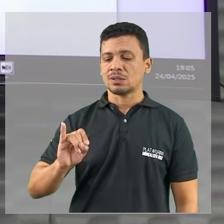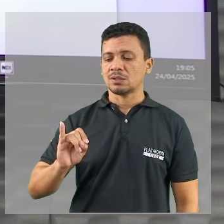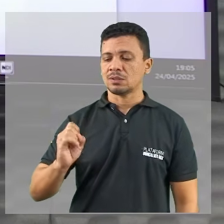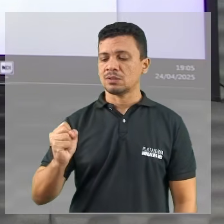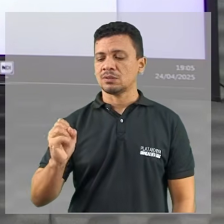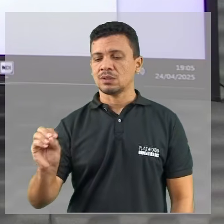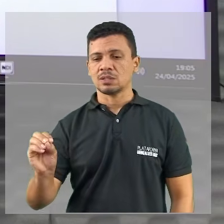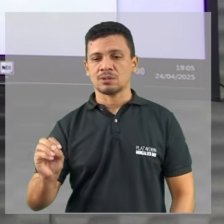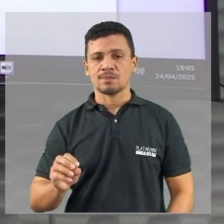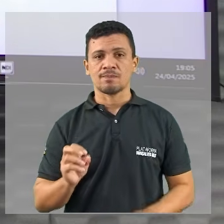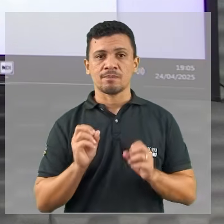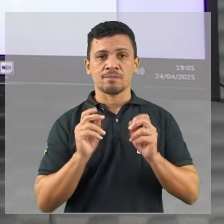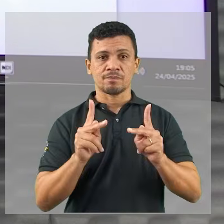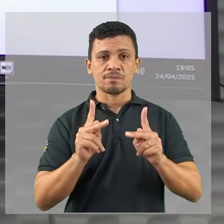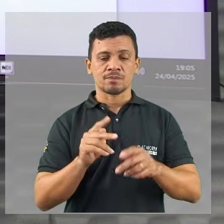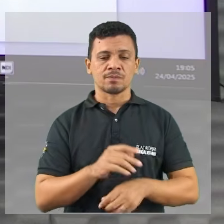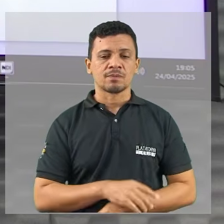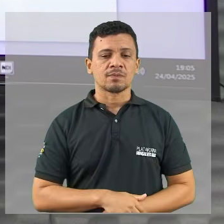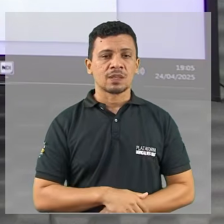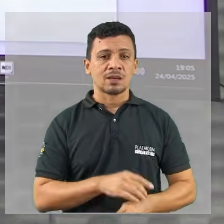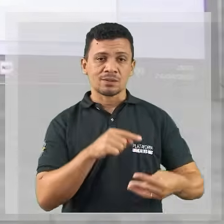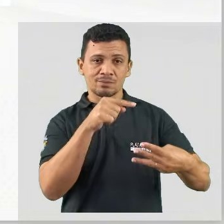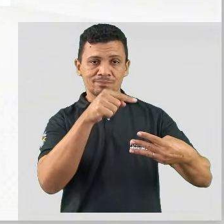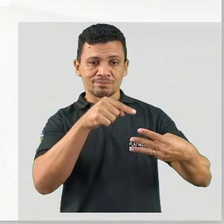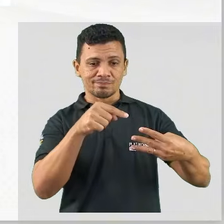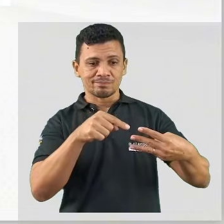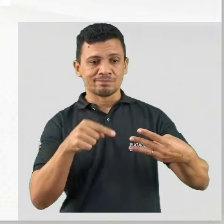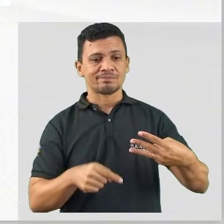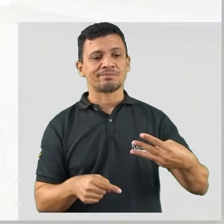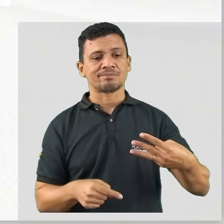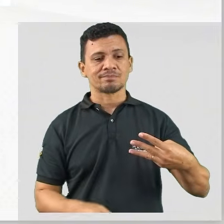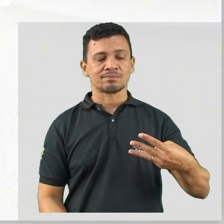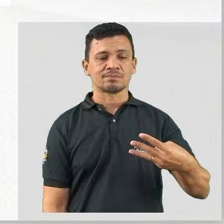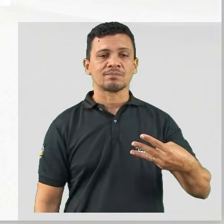liso, tá bom? Então essas são as três